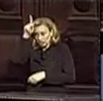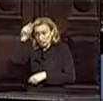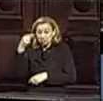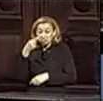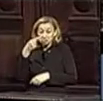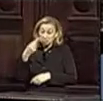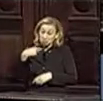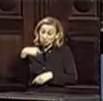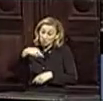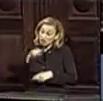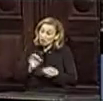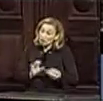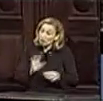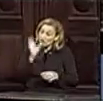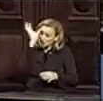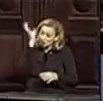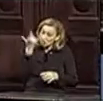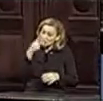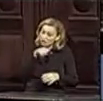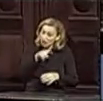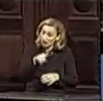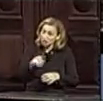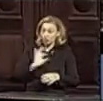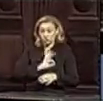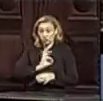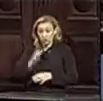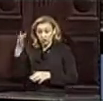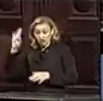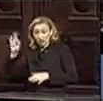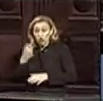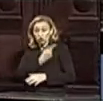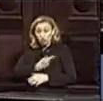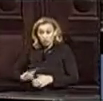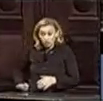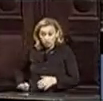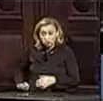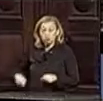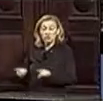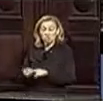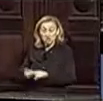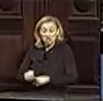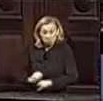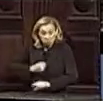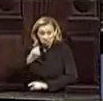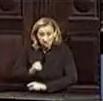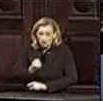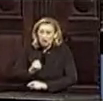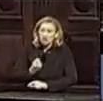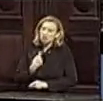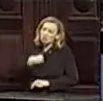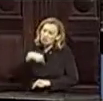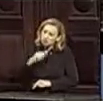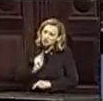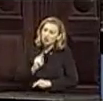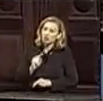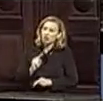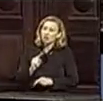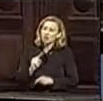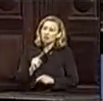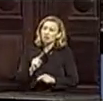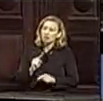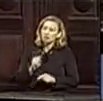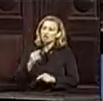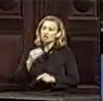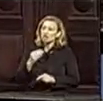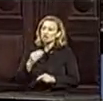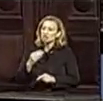Federal e o governador permitisse ou tomasse a iniciativa da indicação,